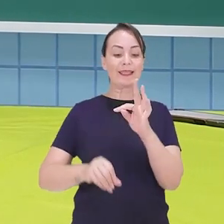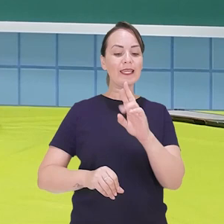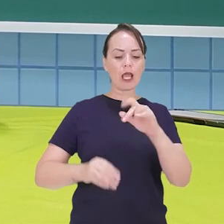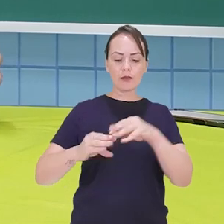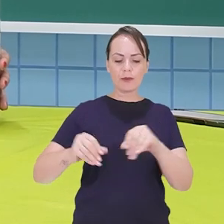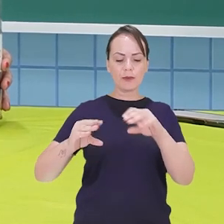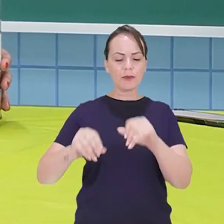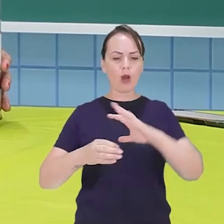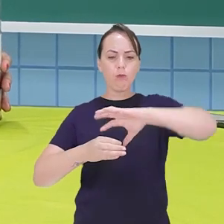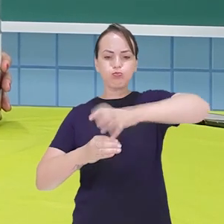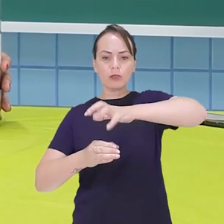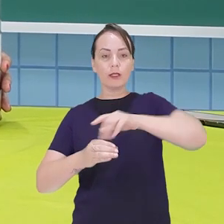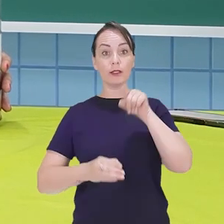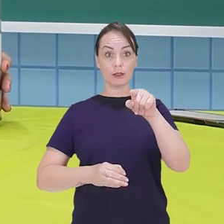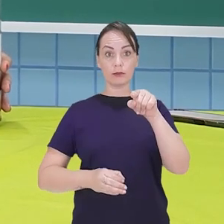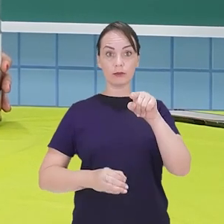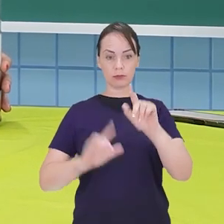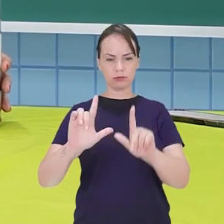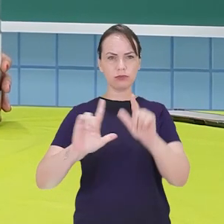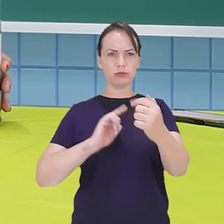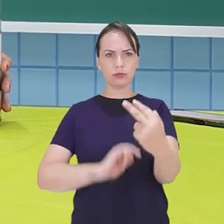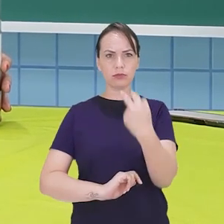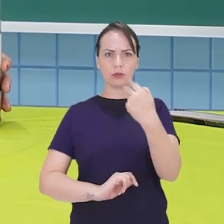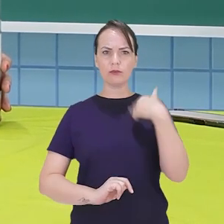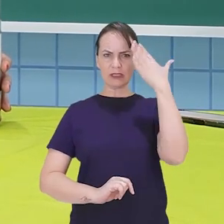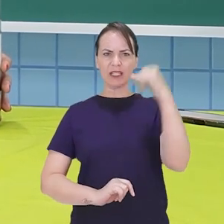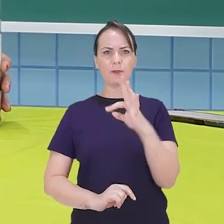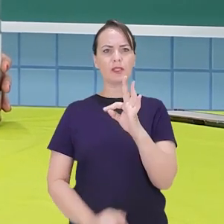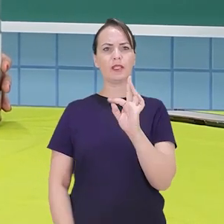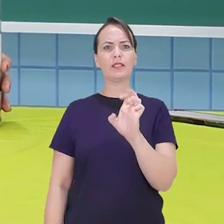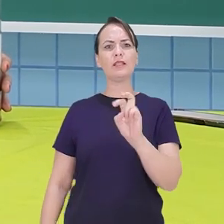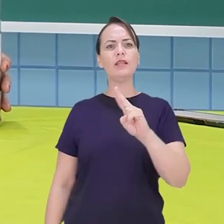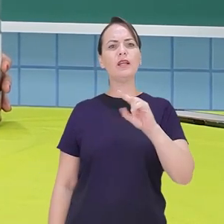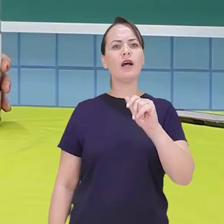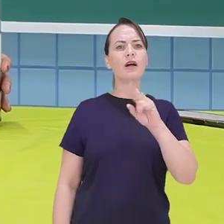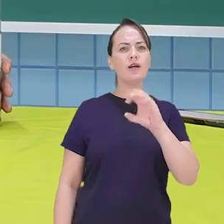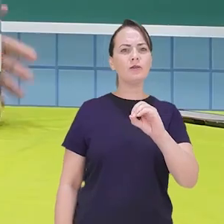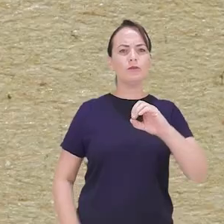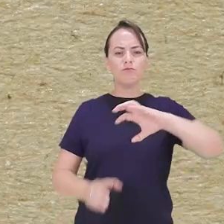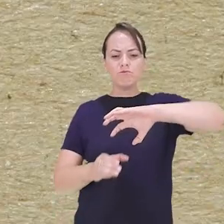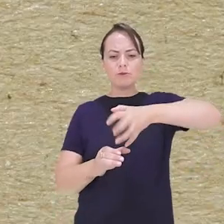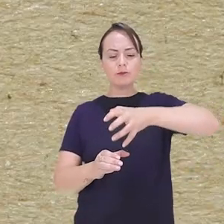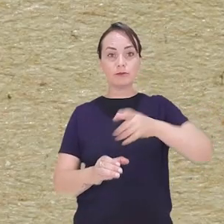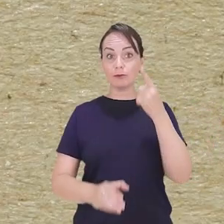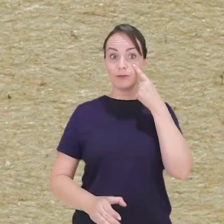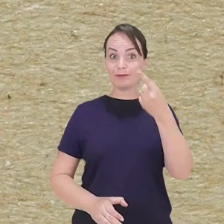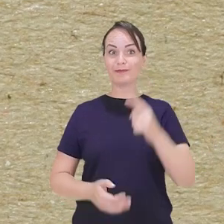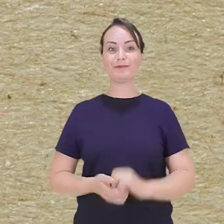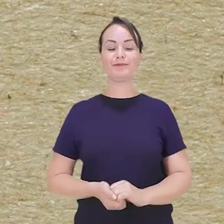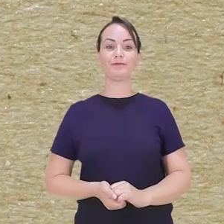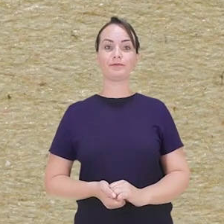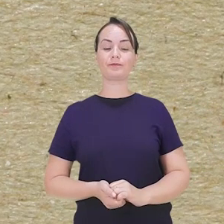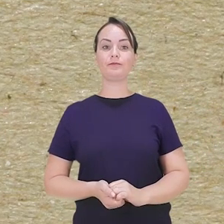E você aí, do outro lado da tela, você sabe o que é um terrário fechado? Vamos conferir?